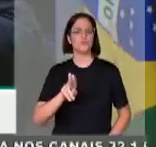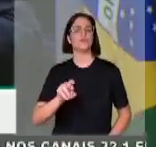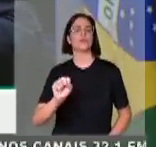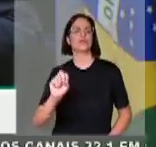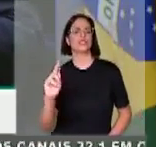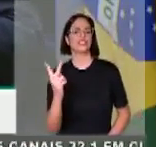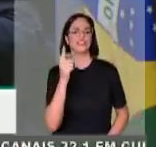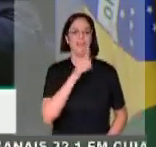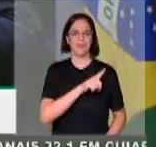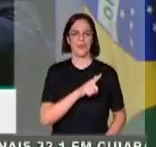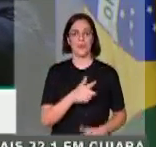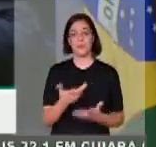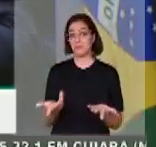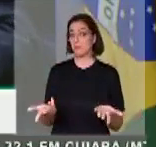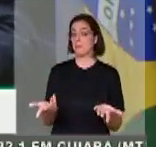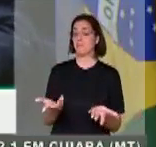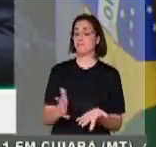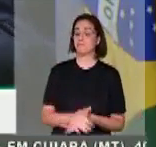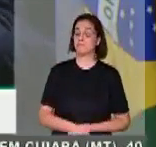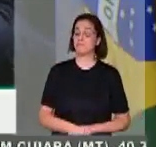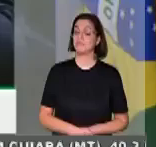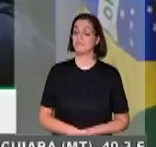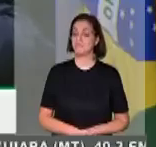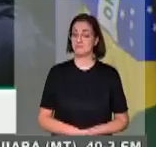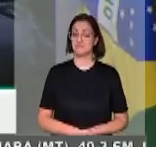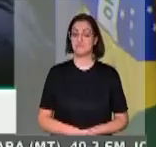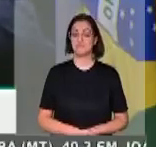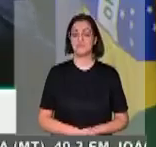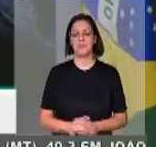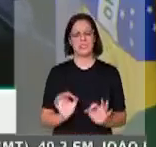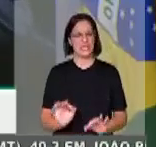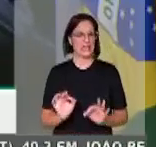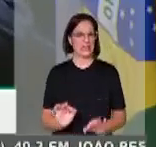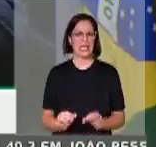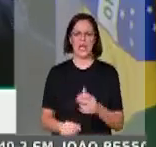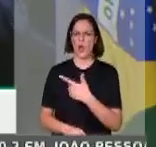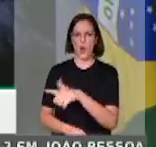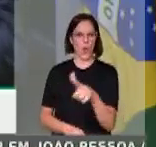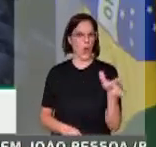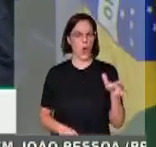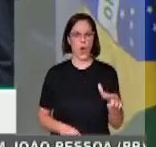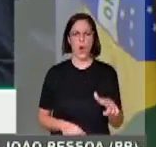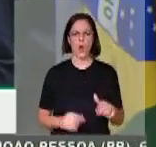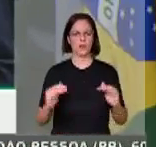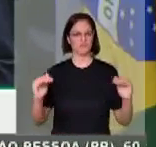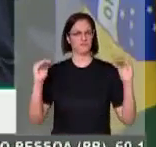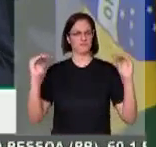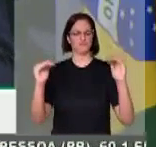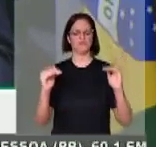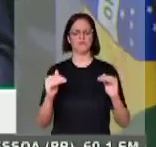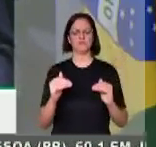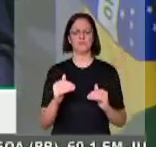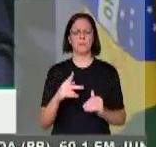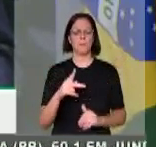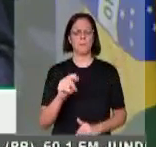tenho certeza que Al Gore, Bill Clinton, toda a elite americana ligada ao Partido